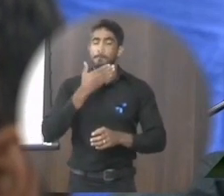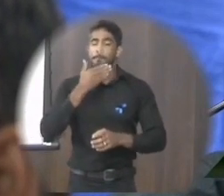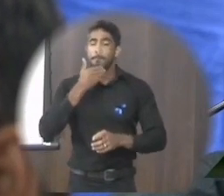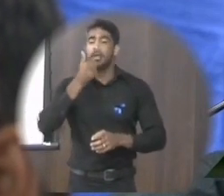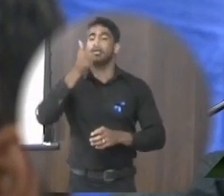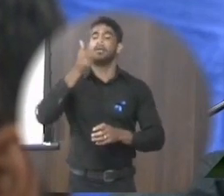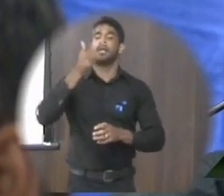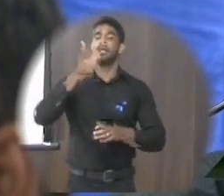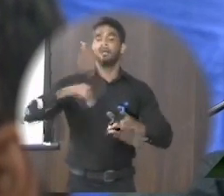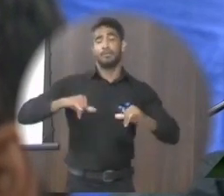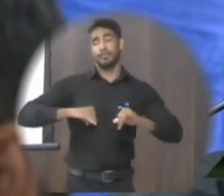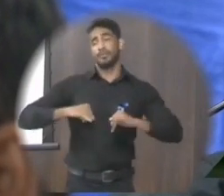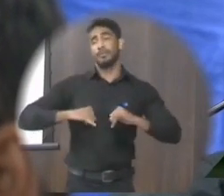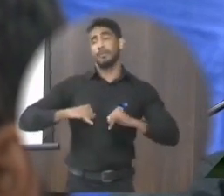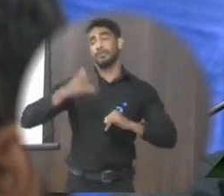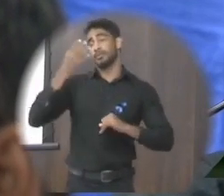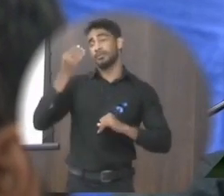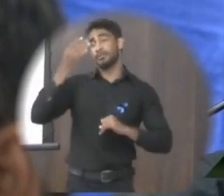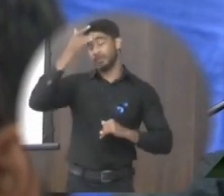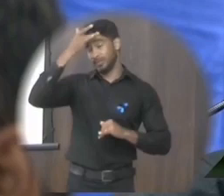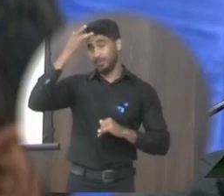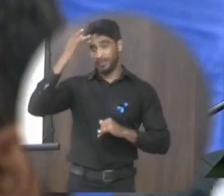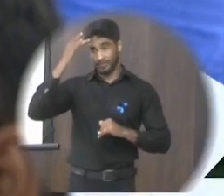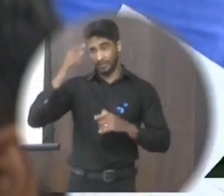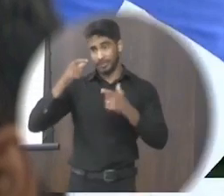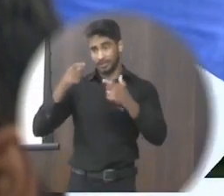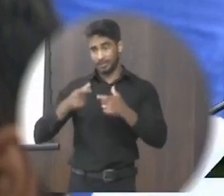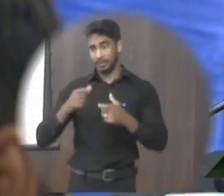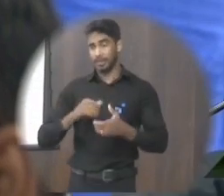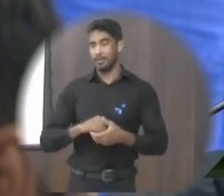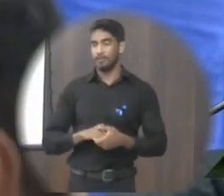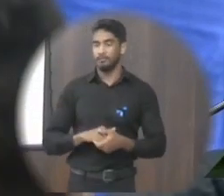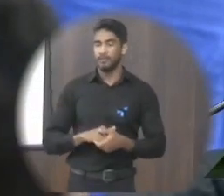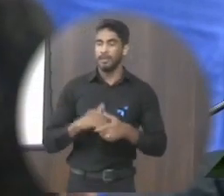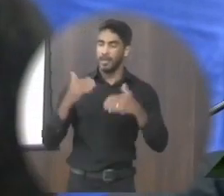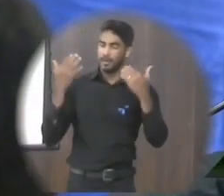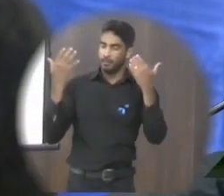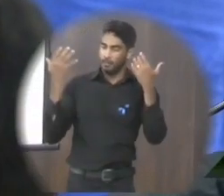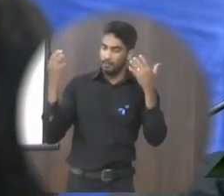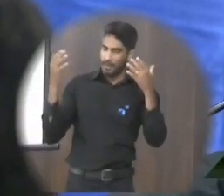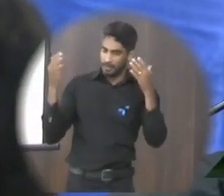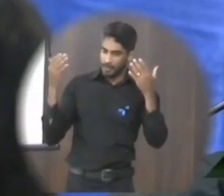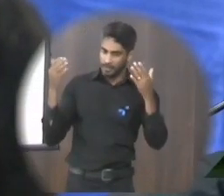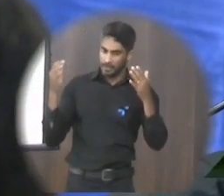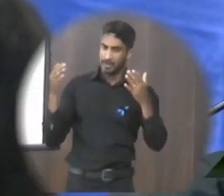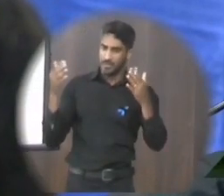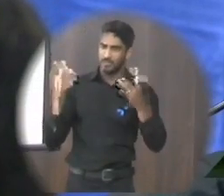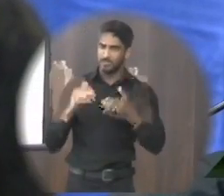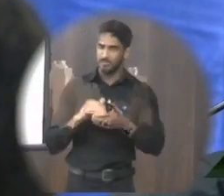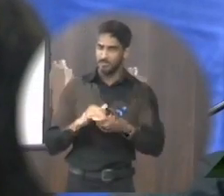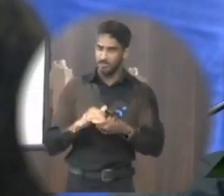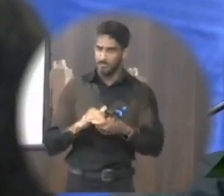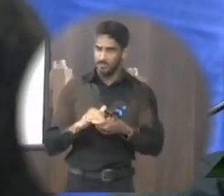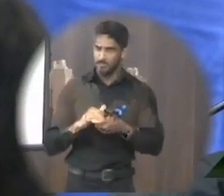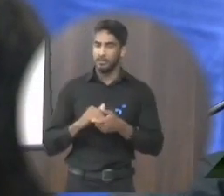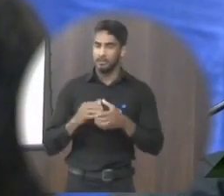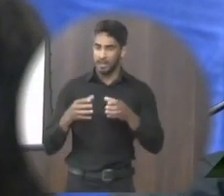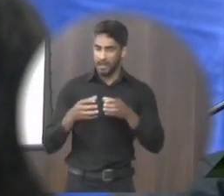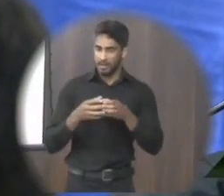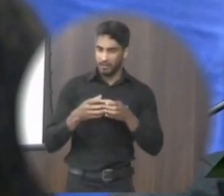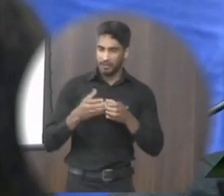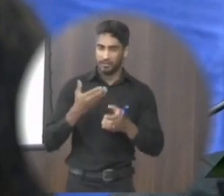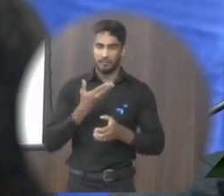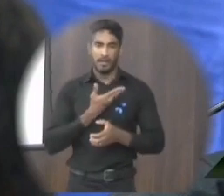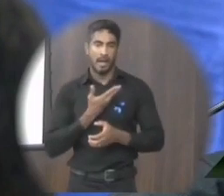muitas famílias que ali passam. Obrigado, senhor presidente, e quero parabenizar as meninas da comitiva Amigas